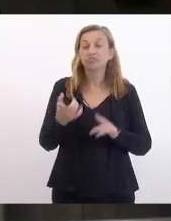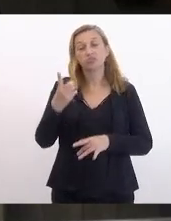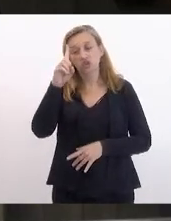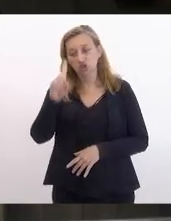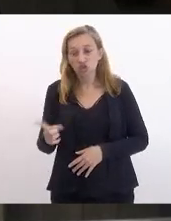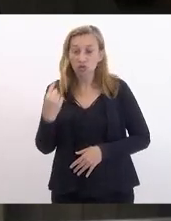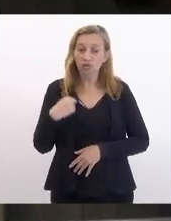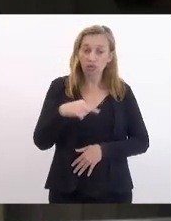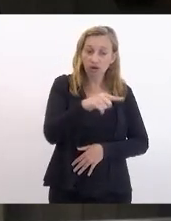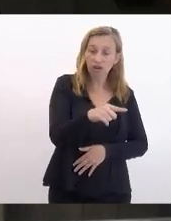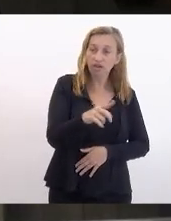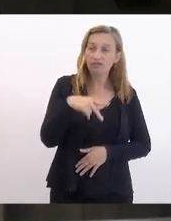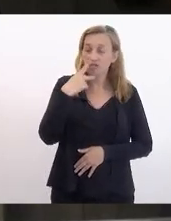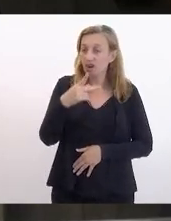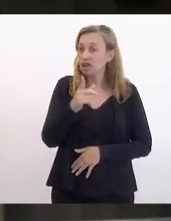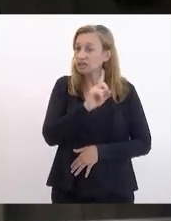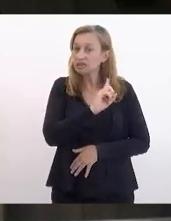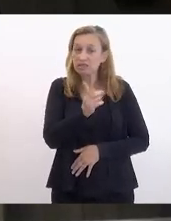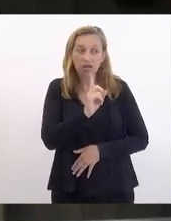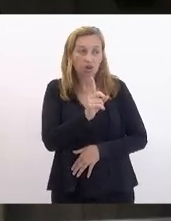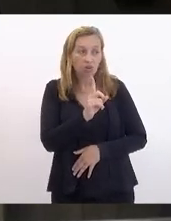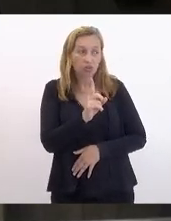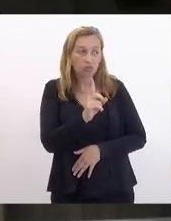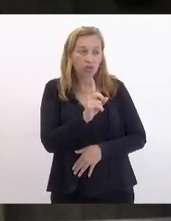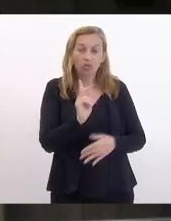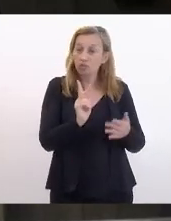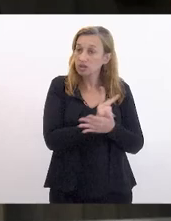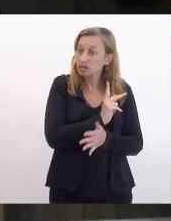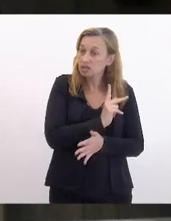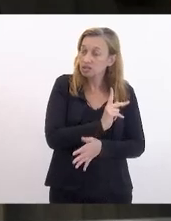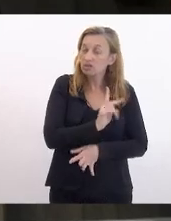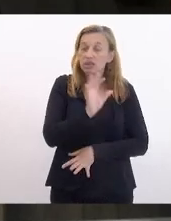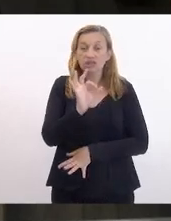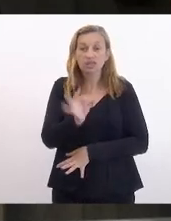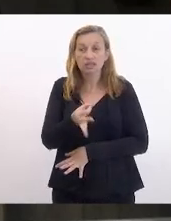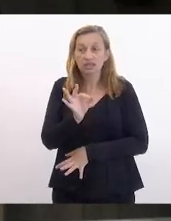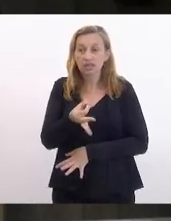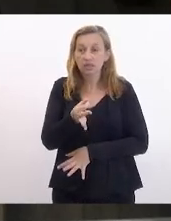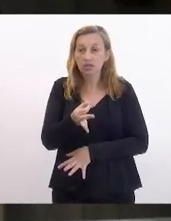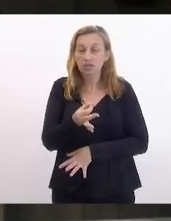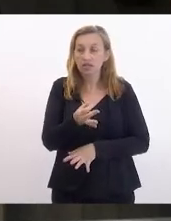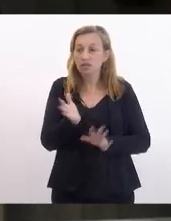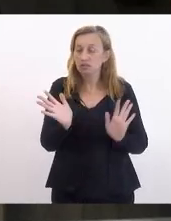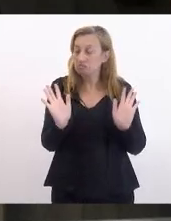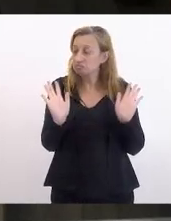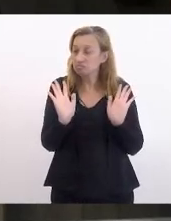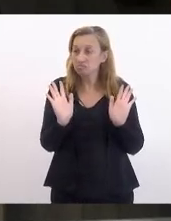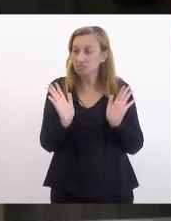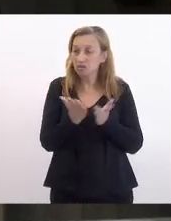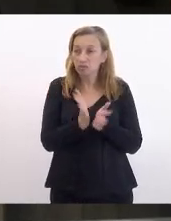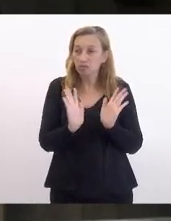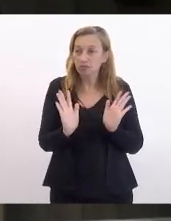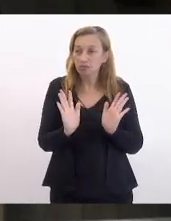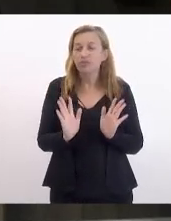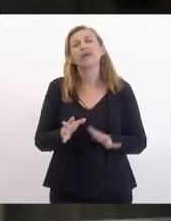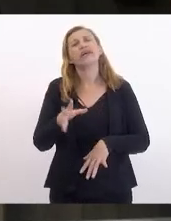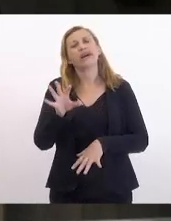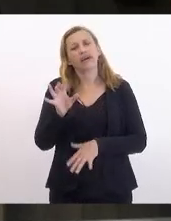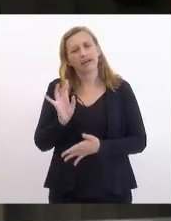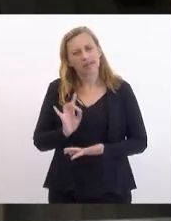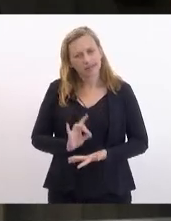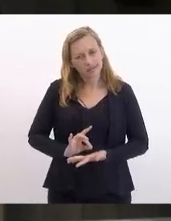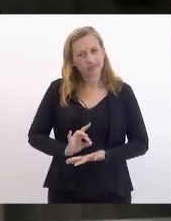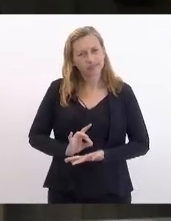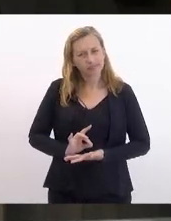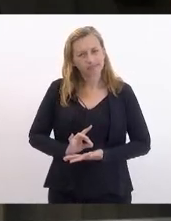disse que aquilo não aquilo não tinha procedência e provavelmente isso fica por isso mesmo hora sinceramente